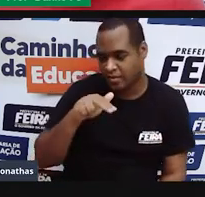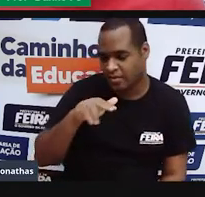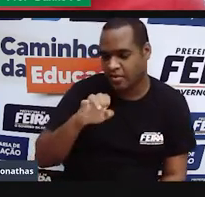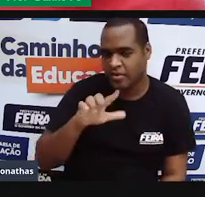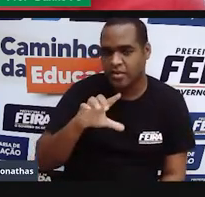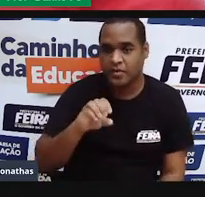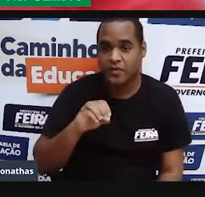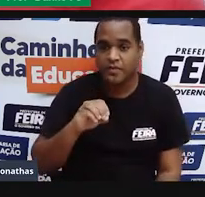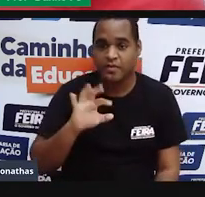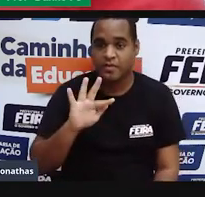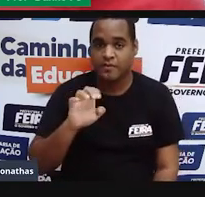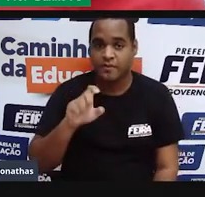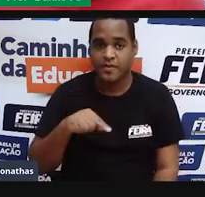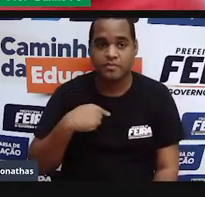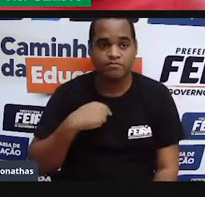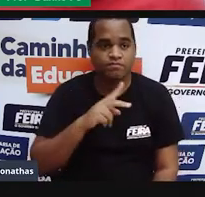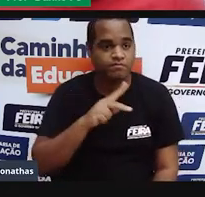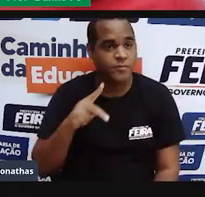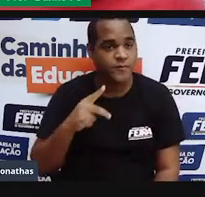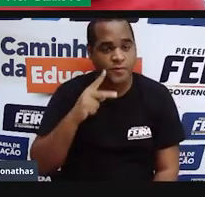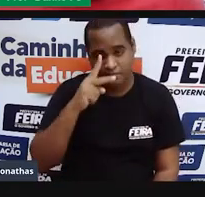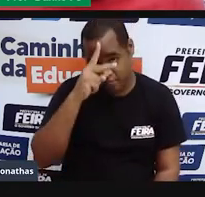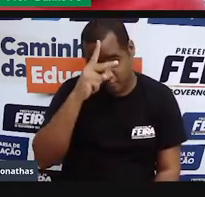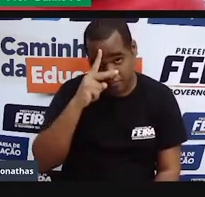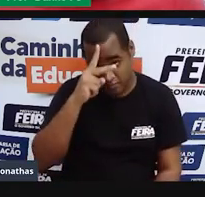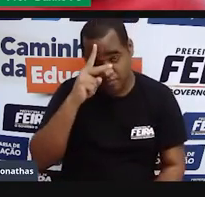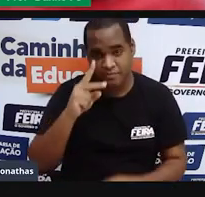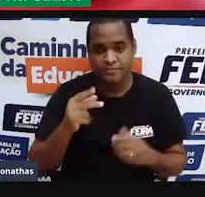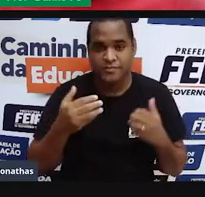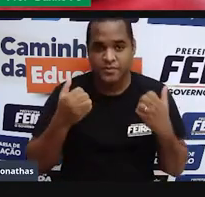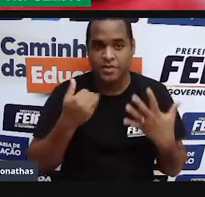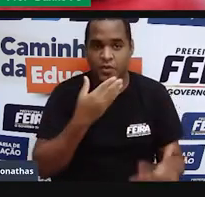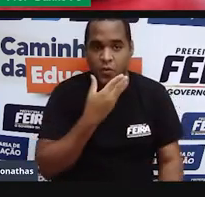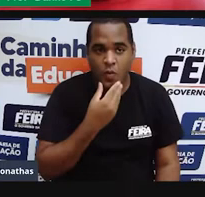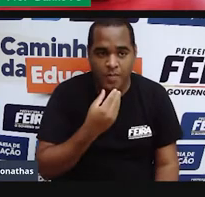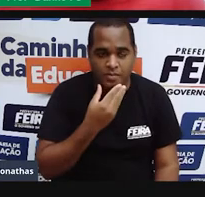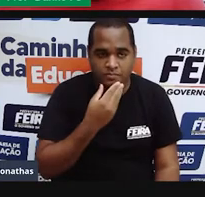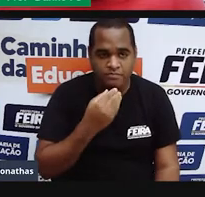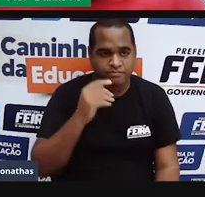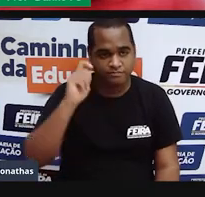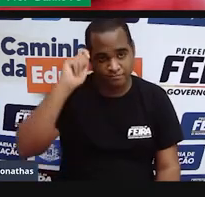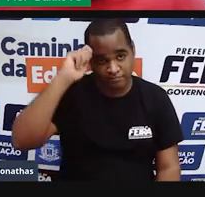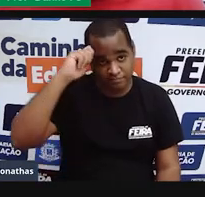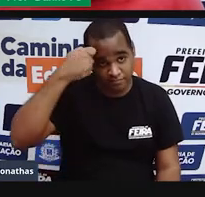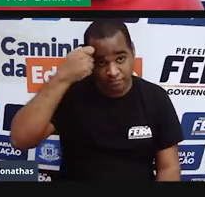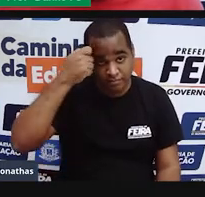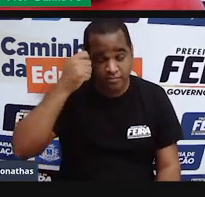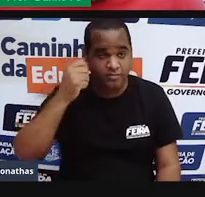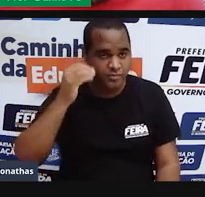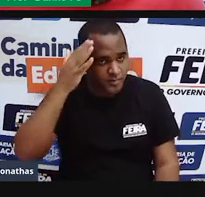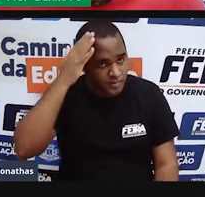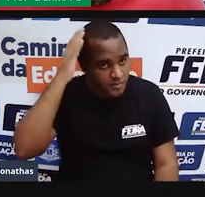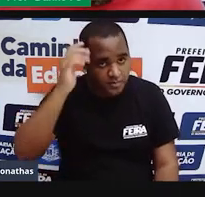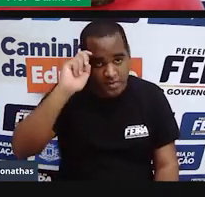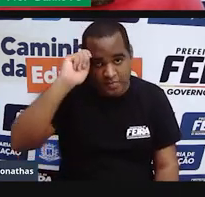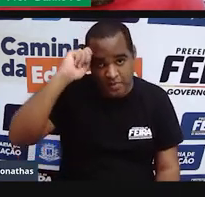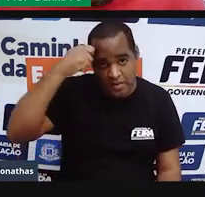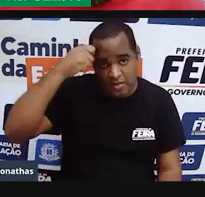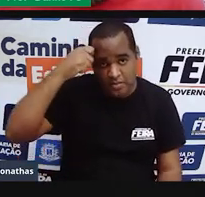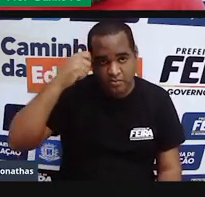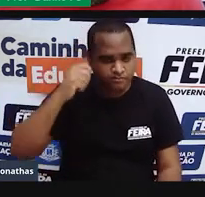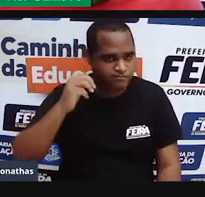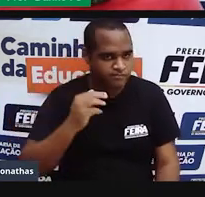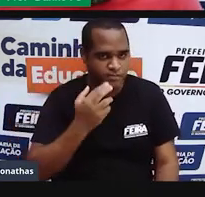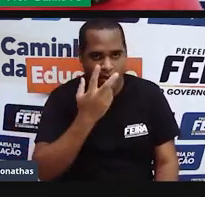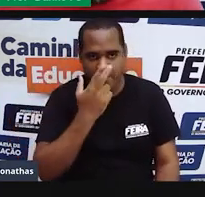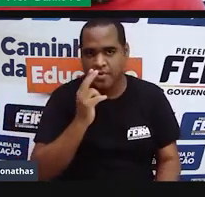história, e estamos seguindo em frente, né? Eu sou homem, negro, tenho cabelo preto, um